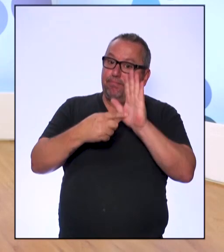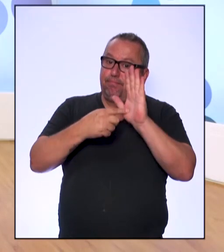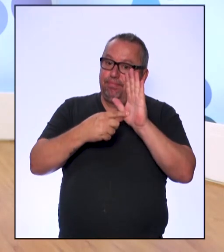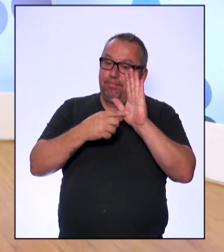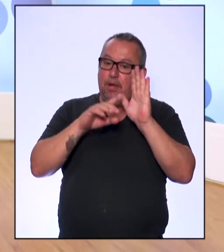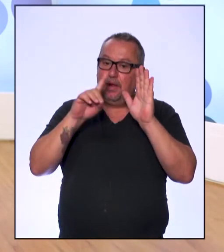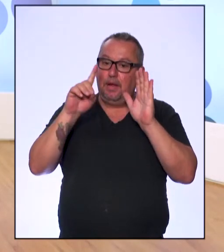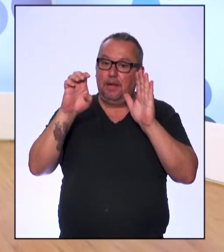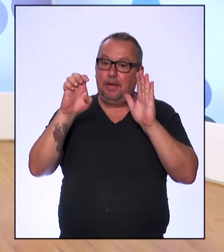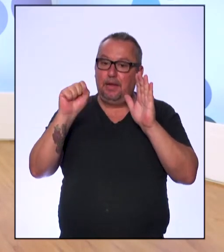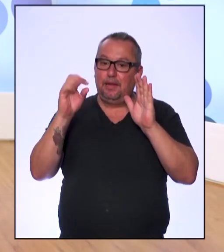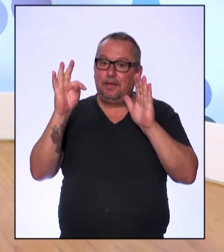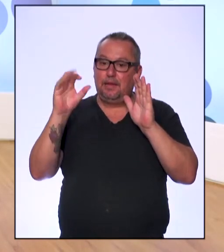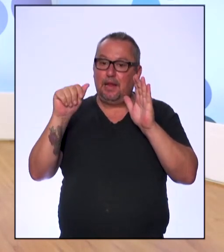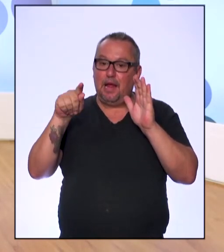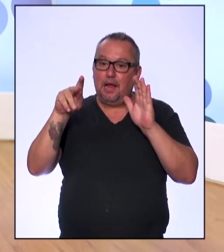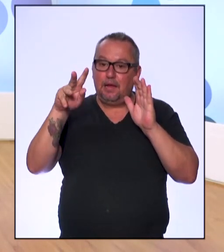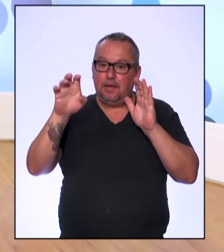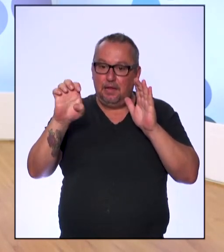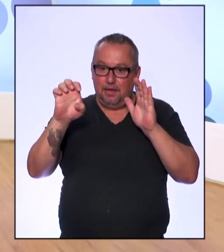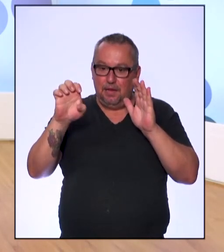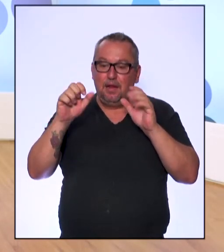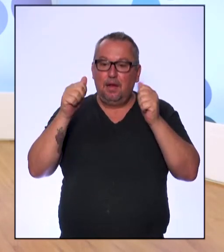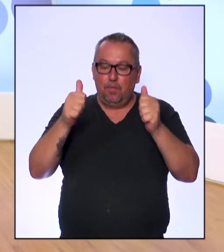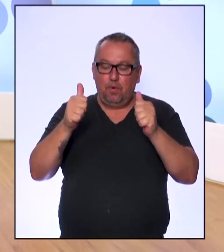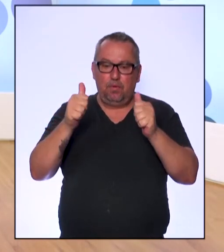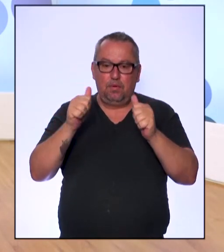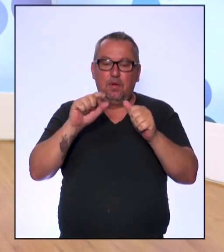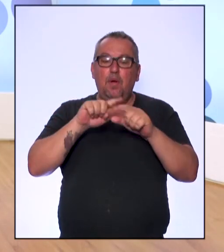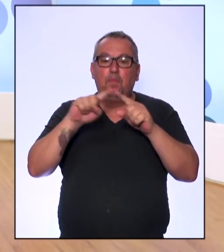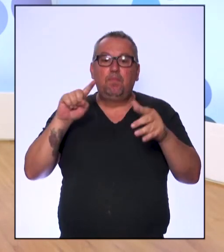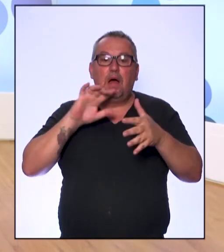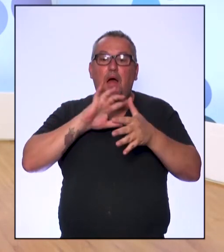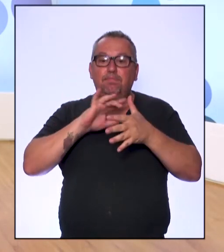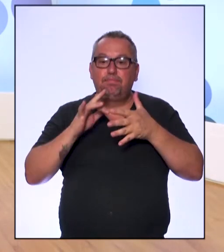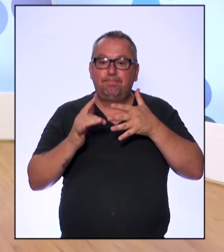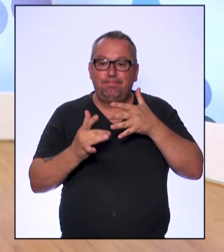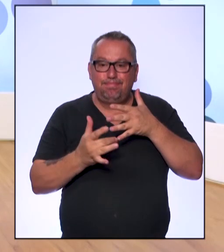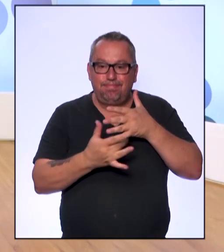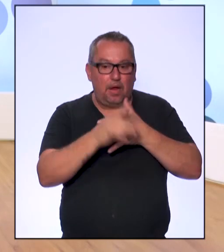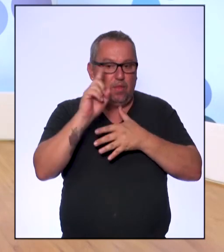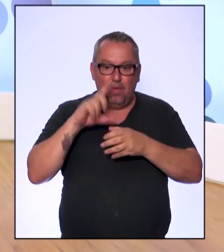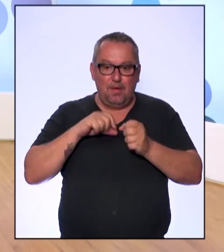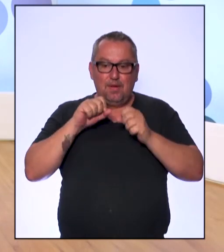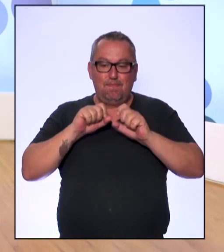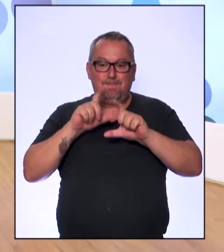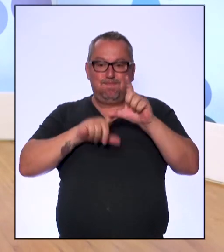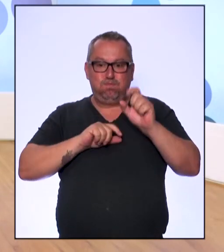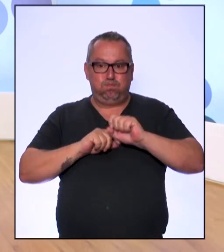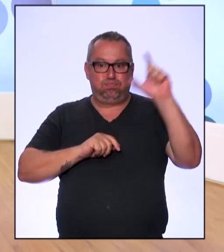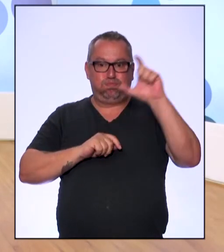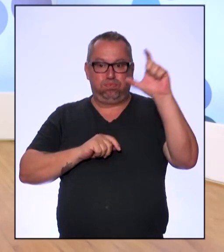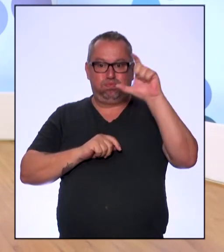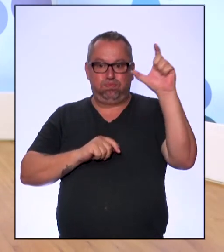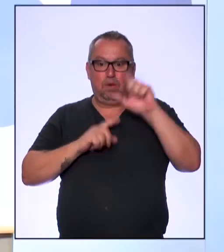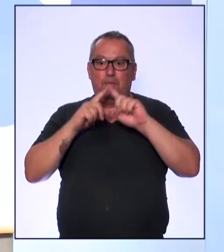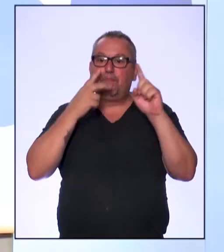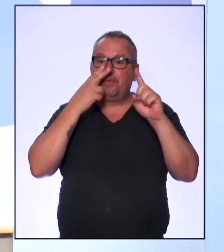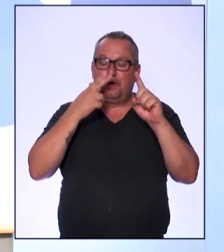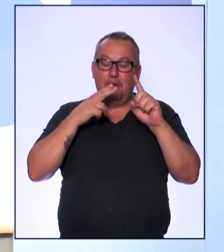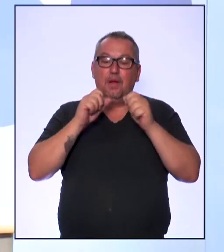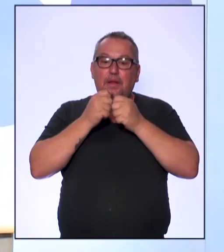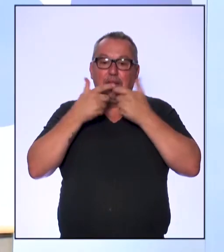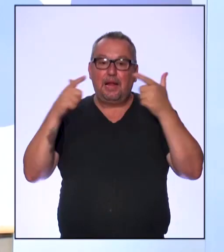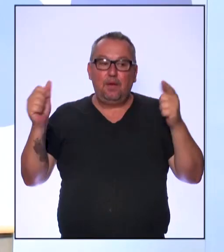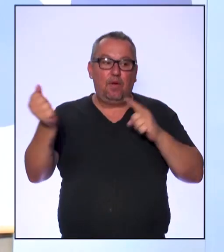é diferente. Nada de ficar escrevendo com letra maiúscula ali, em com tudo maiúsculo. Você deu o exemplo da linguagem